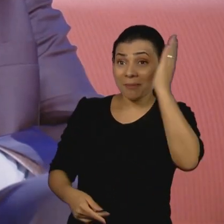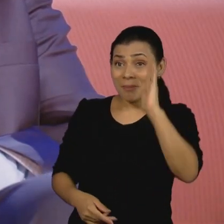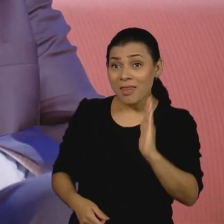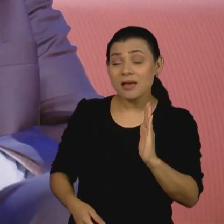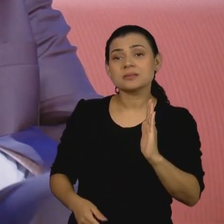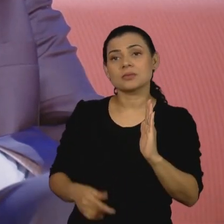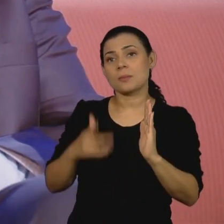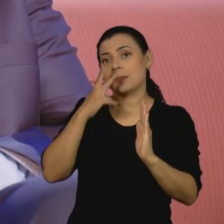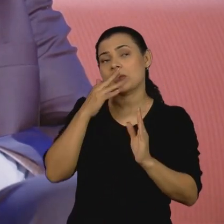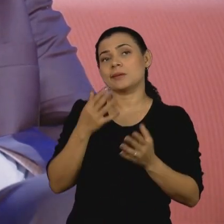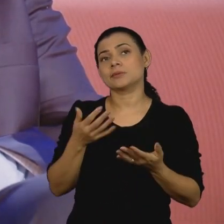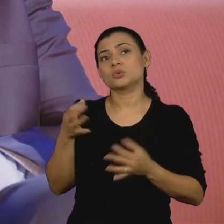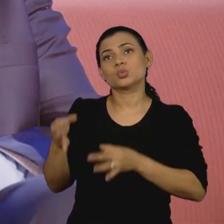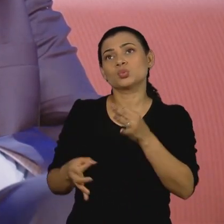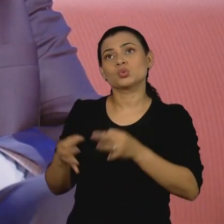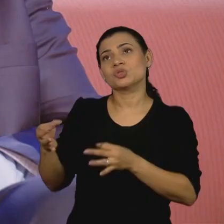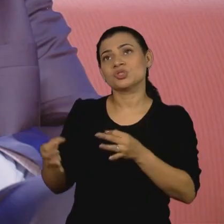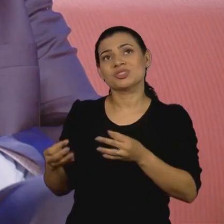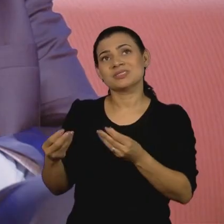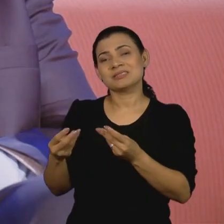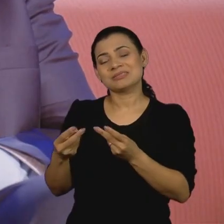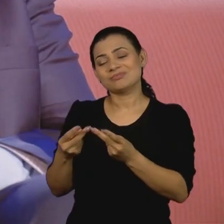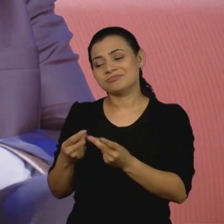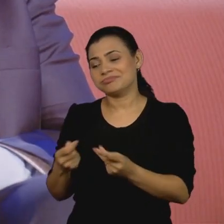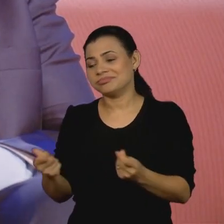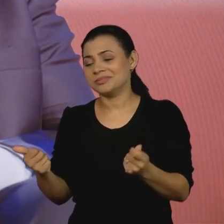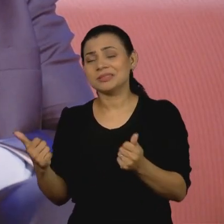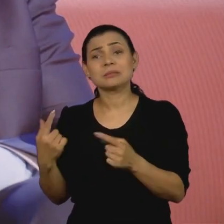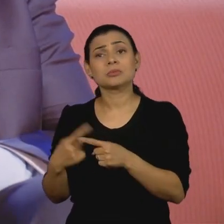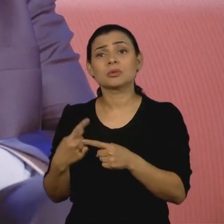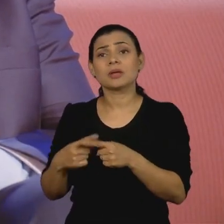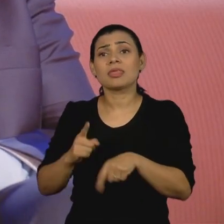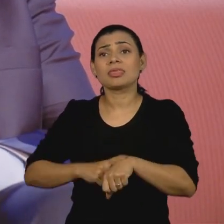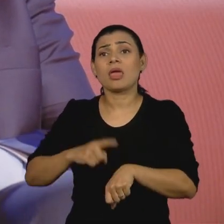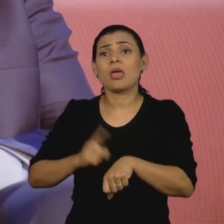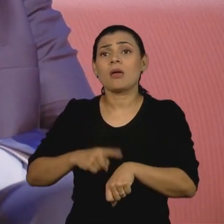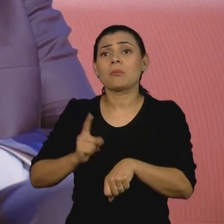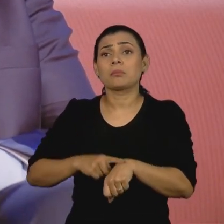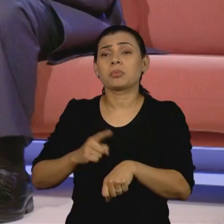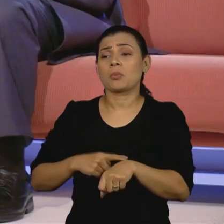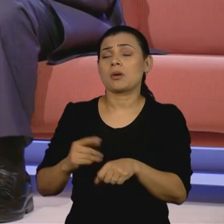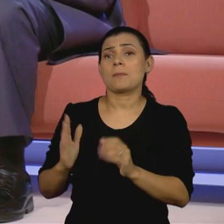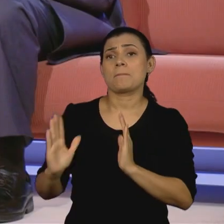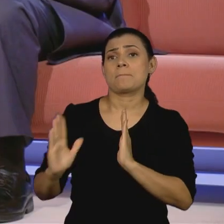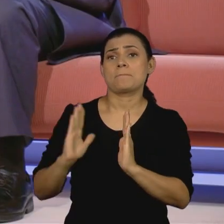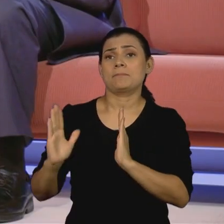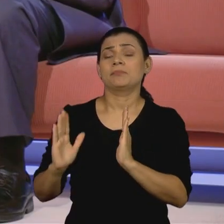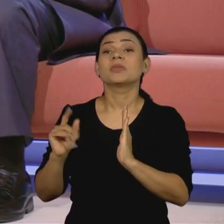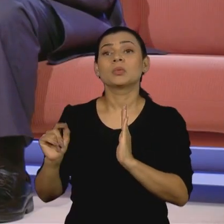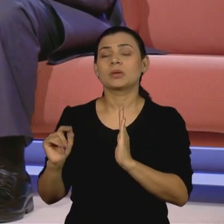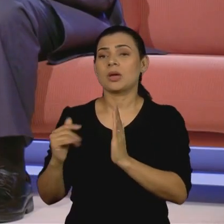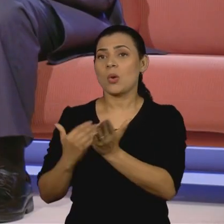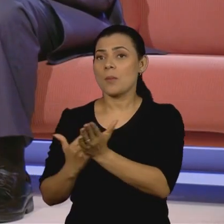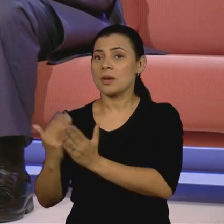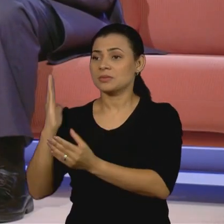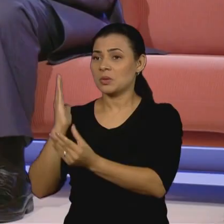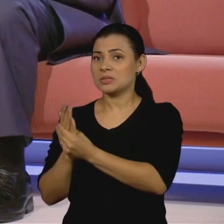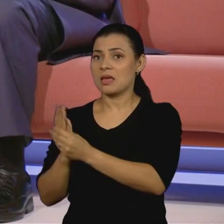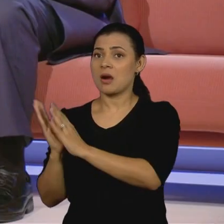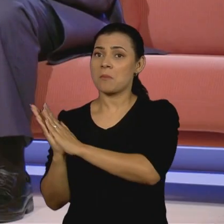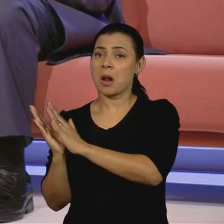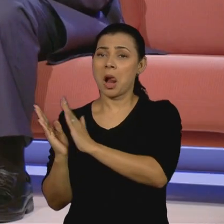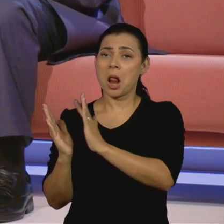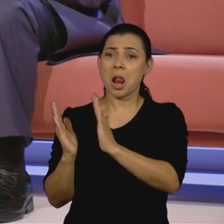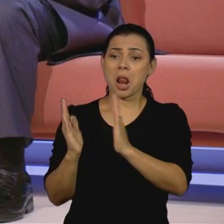pouco injusta porque, efetivamente, nós não temos um tempo médio de duração de